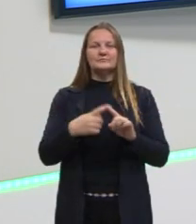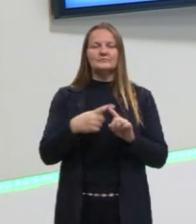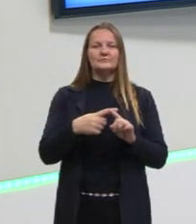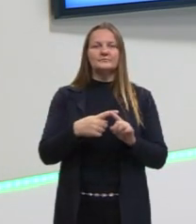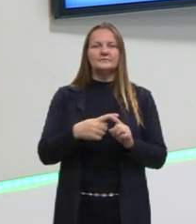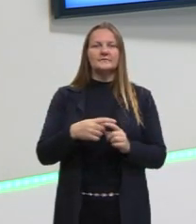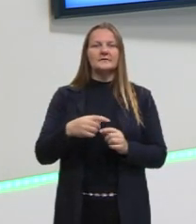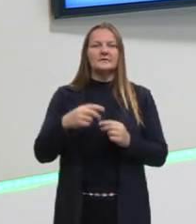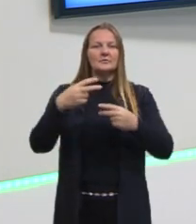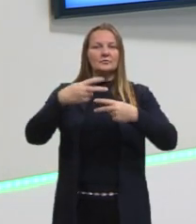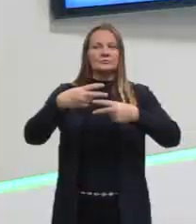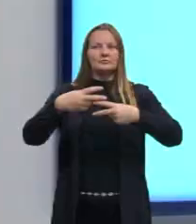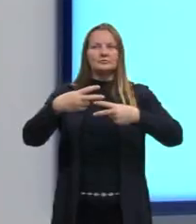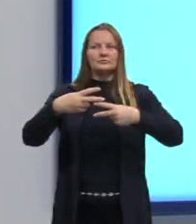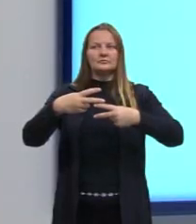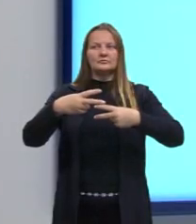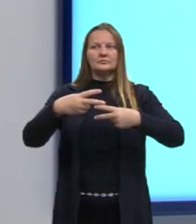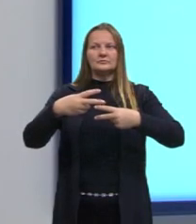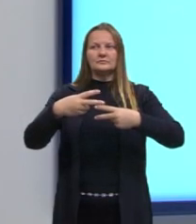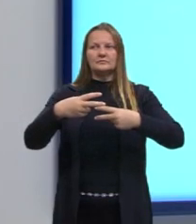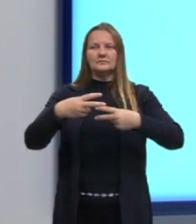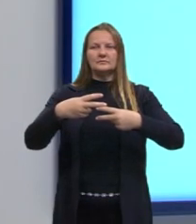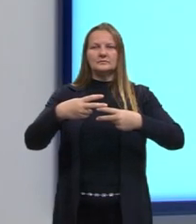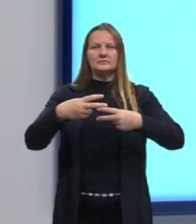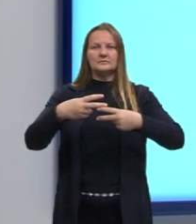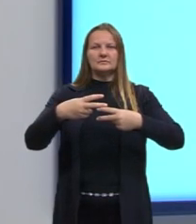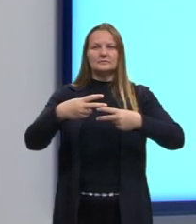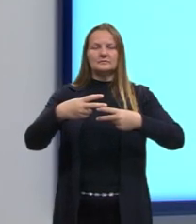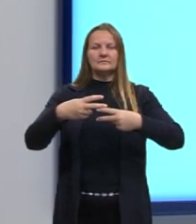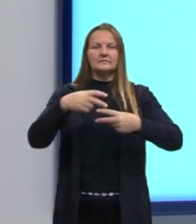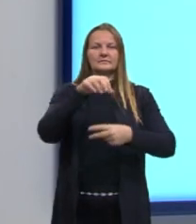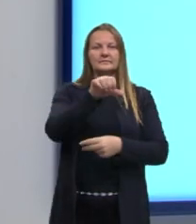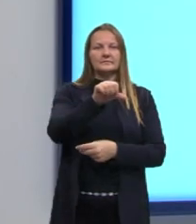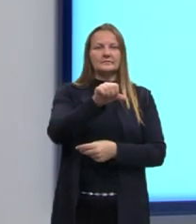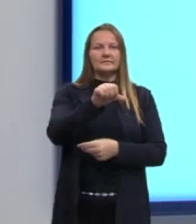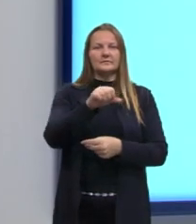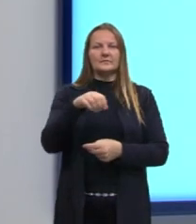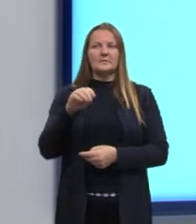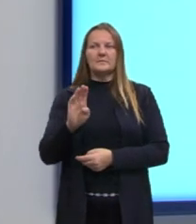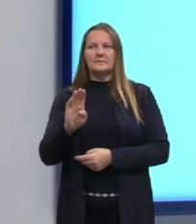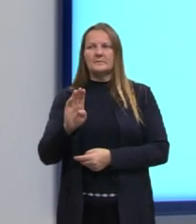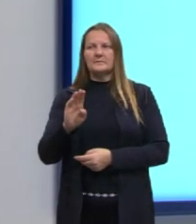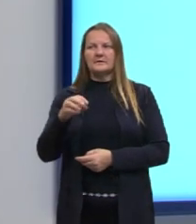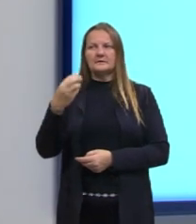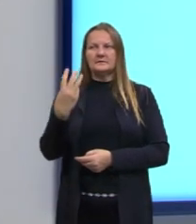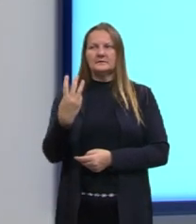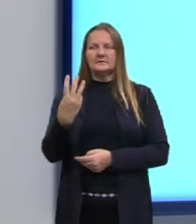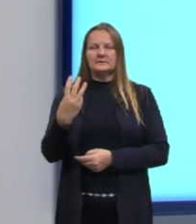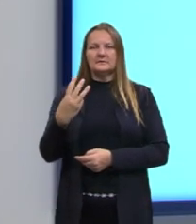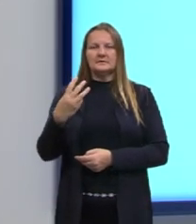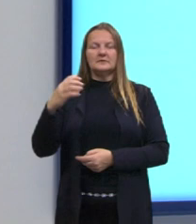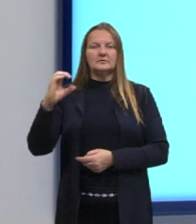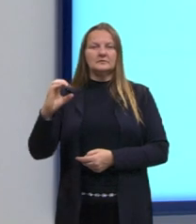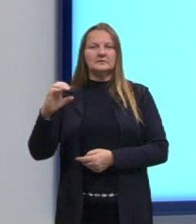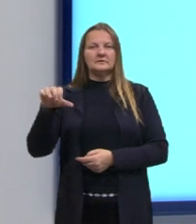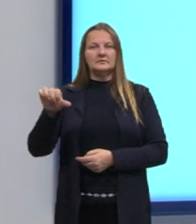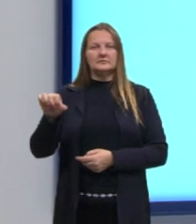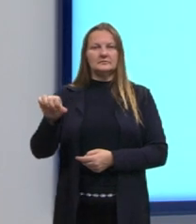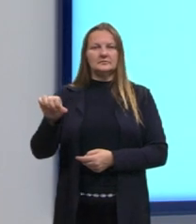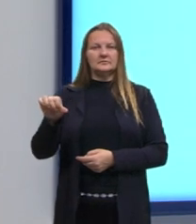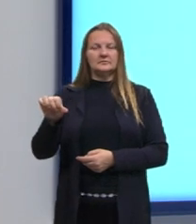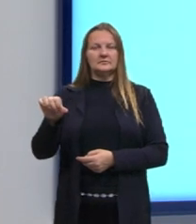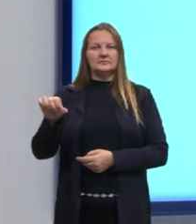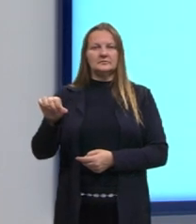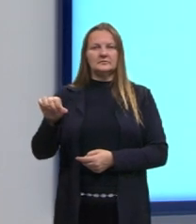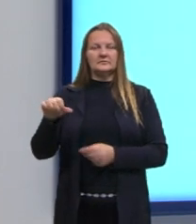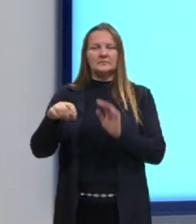os coeficientes aqui o a seria igual a 9 o b é igual a 3 e o c é